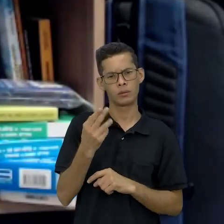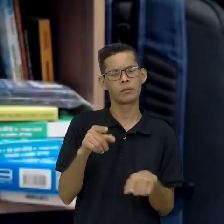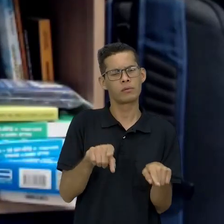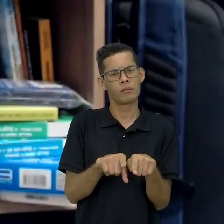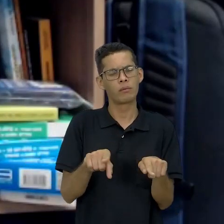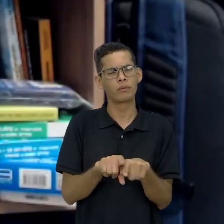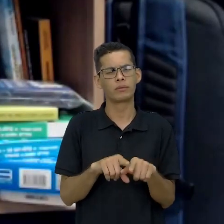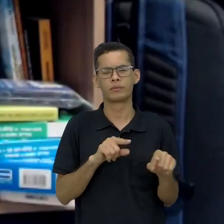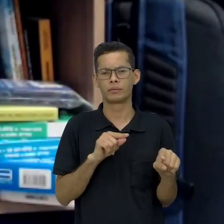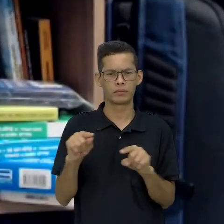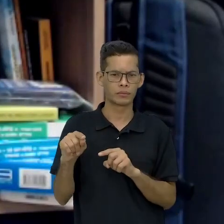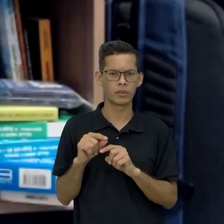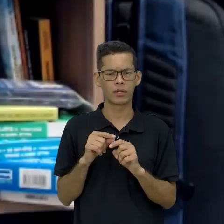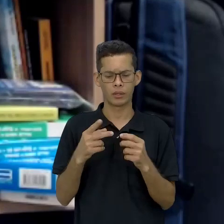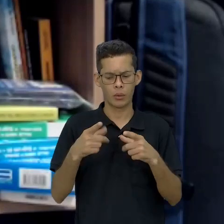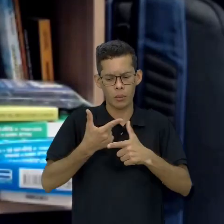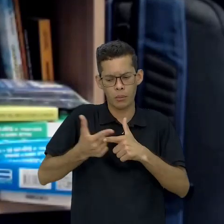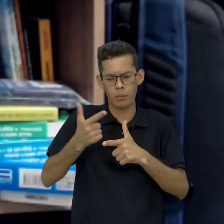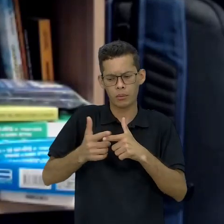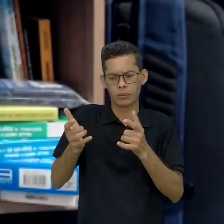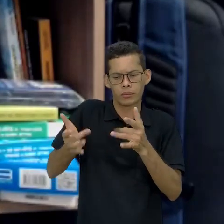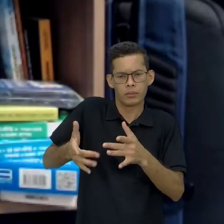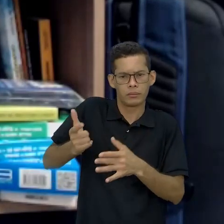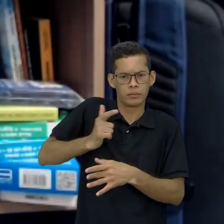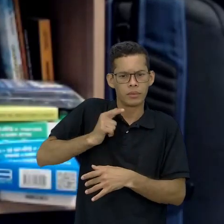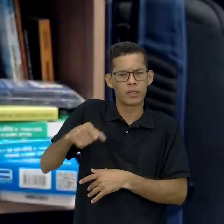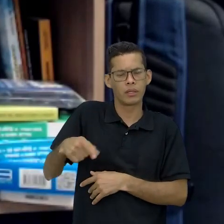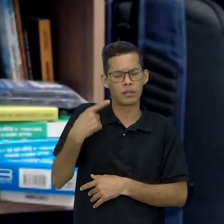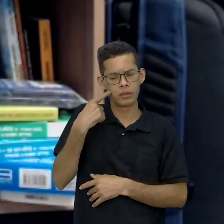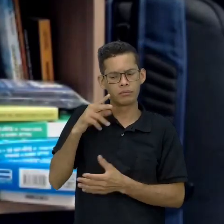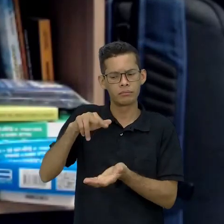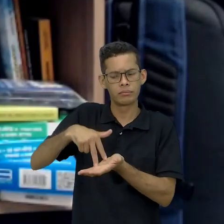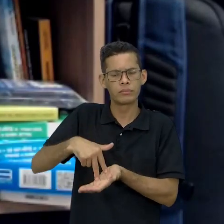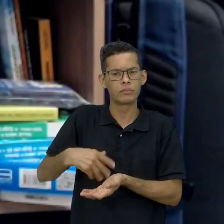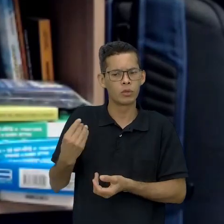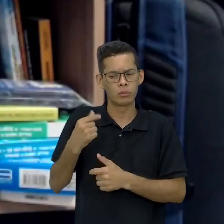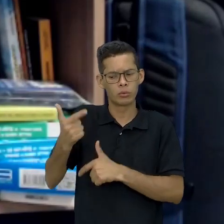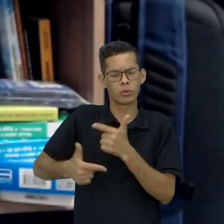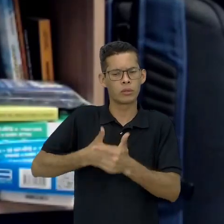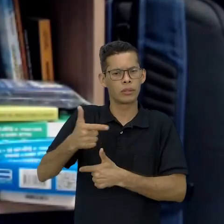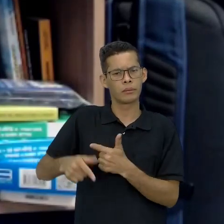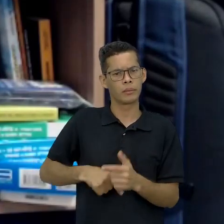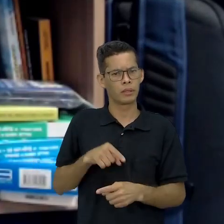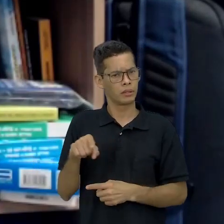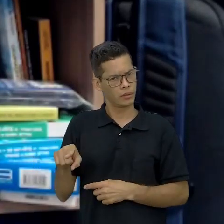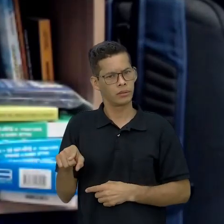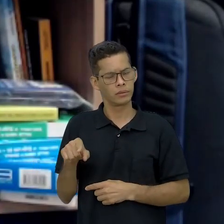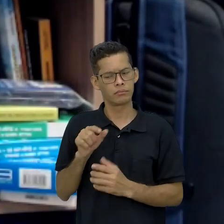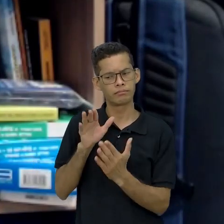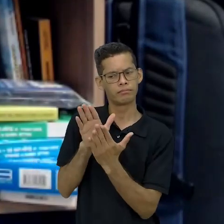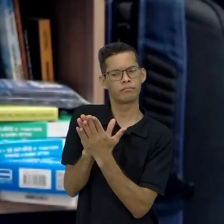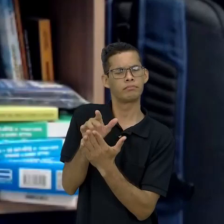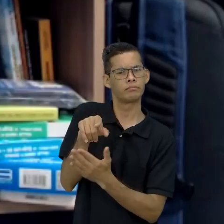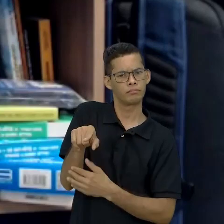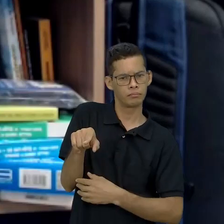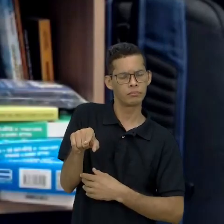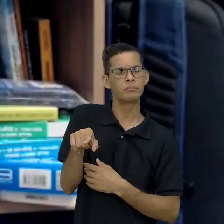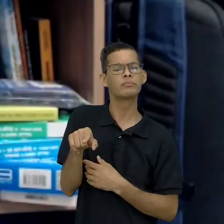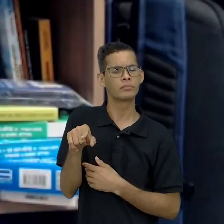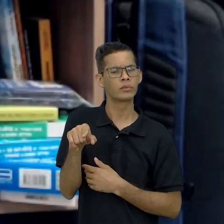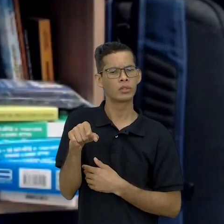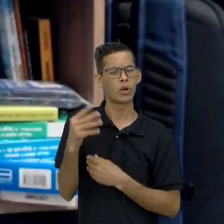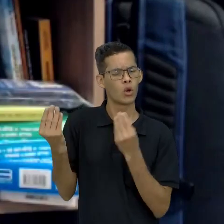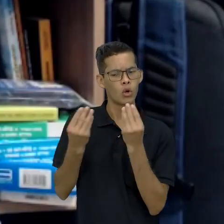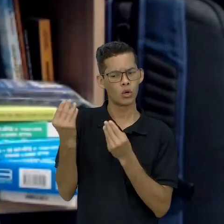do todo de um problema em que eu estou, né, trabalhando, ou que me deparou ali, se deparou à minha